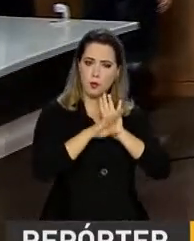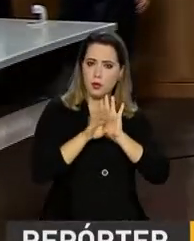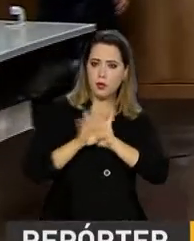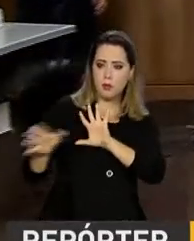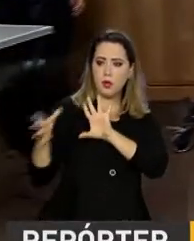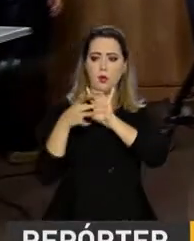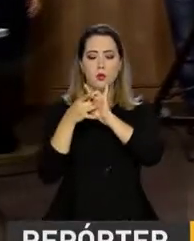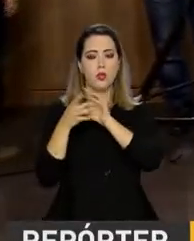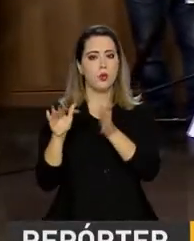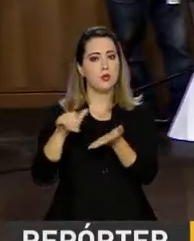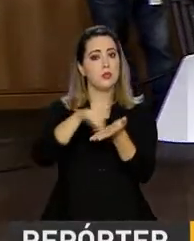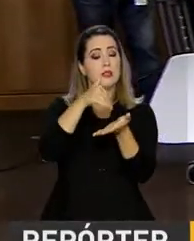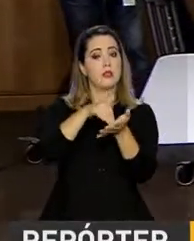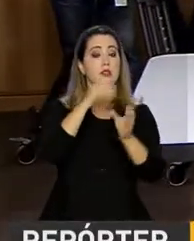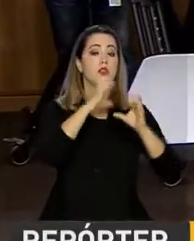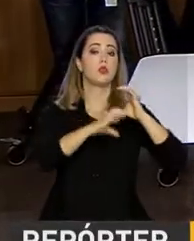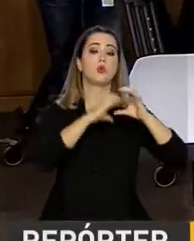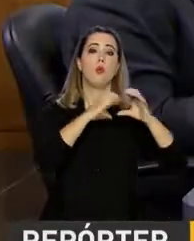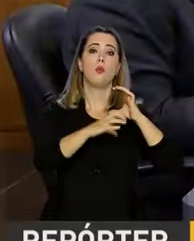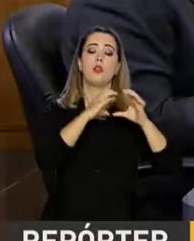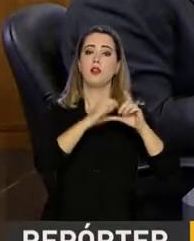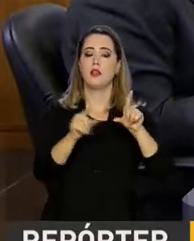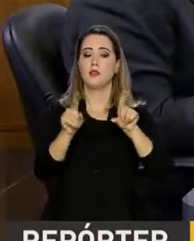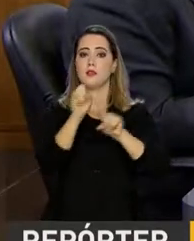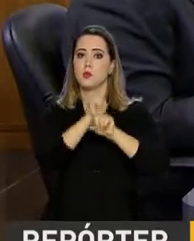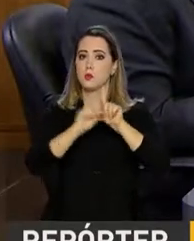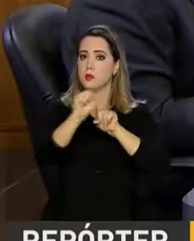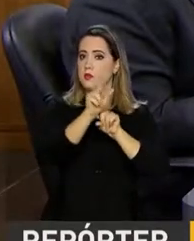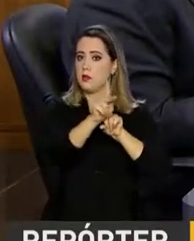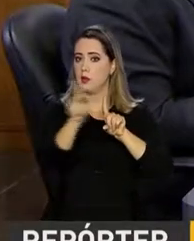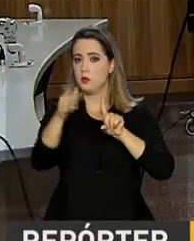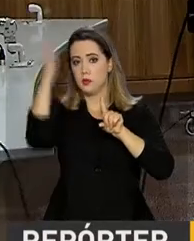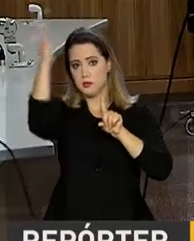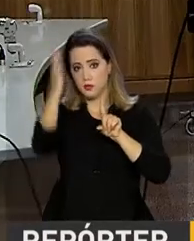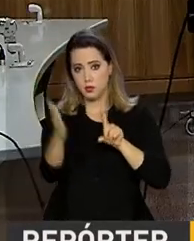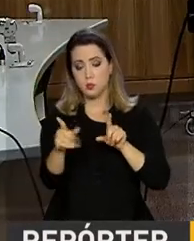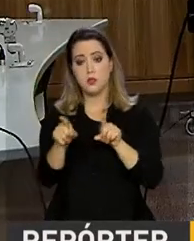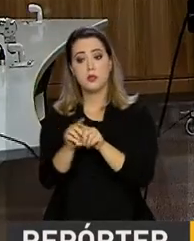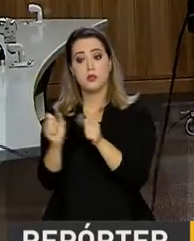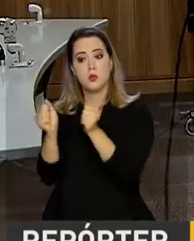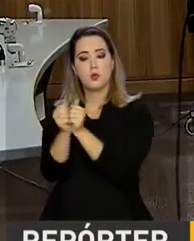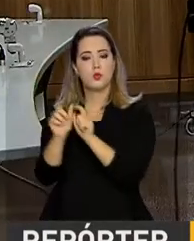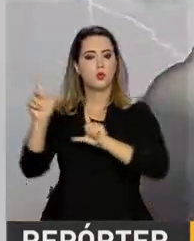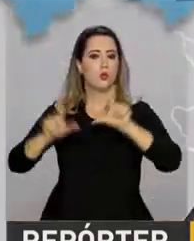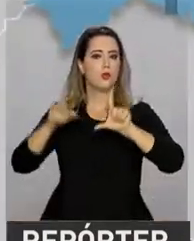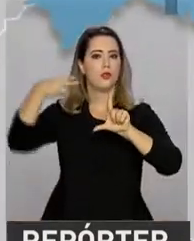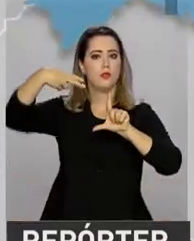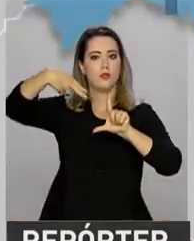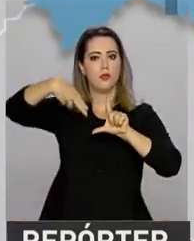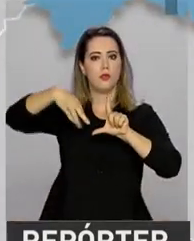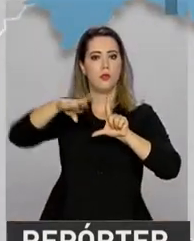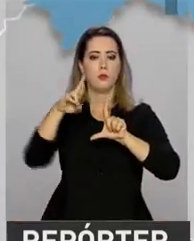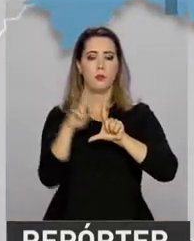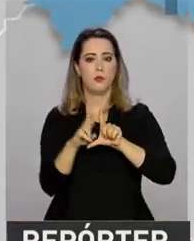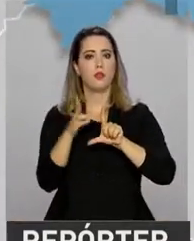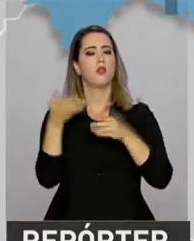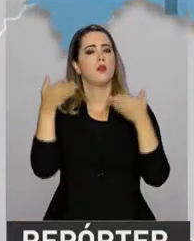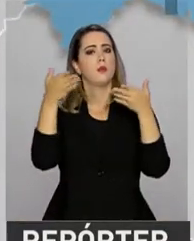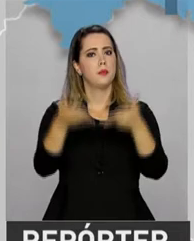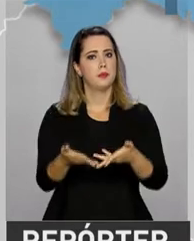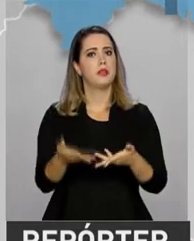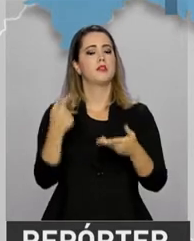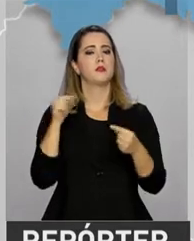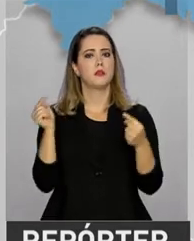parceria da secretaria de comunicação social da presidência da república com a tv nbr e com a participação direta